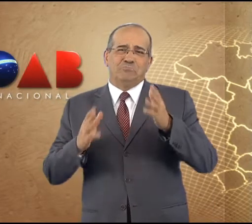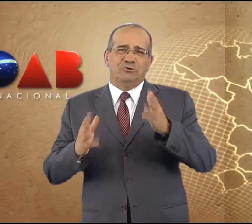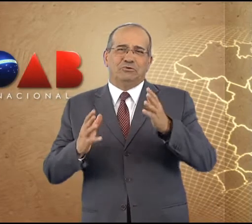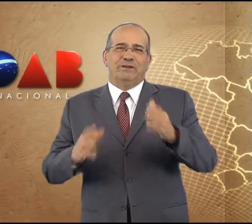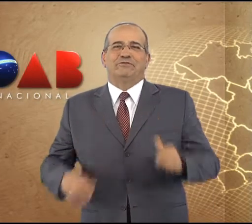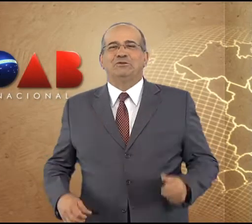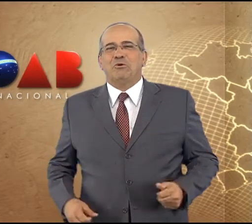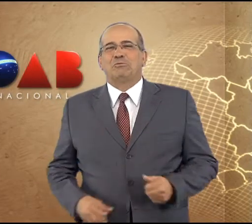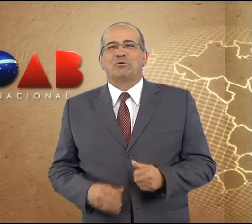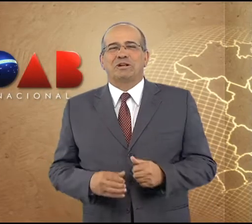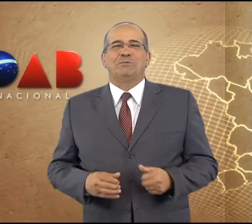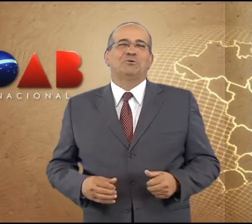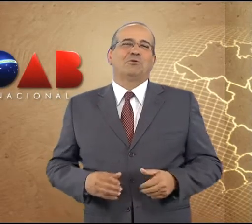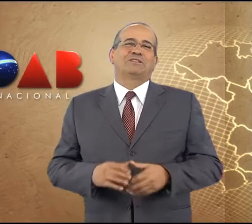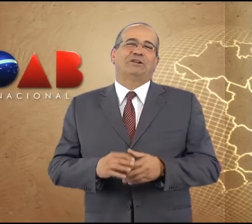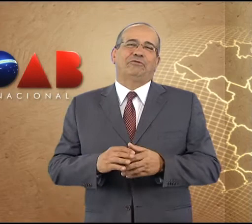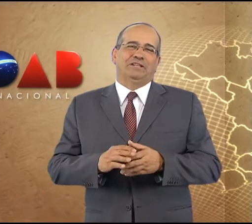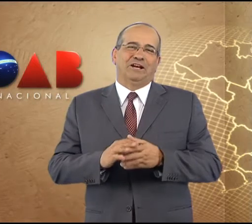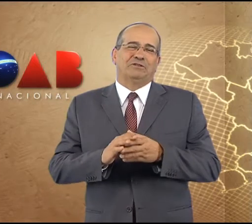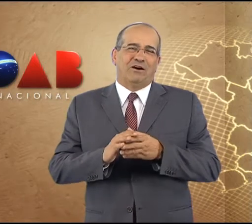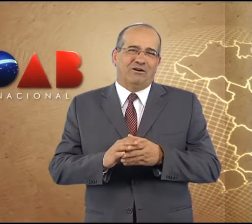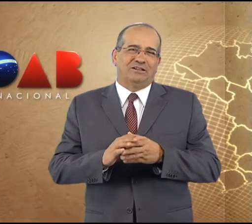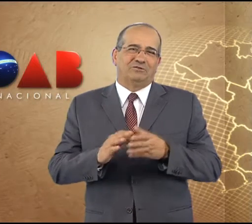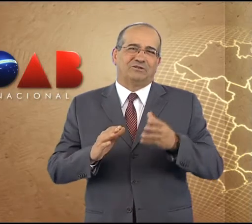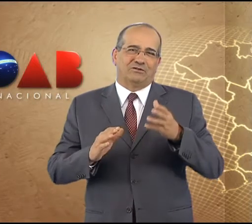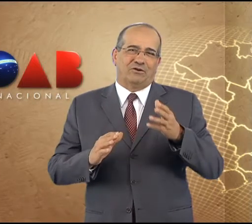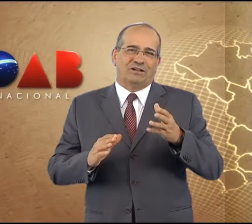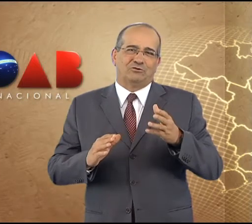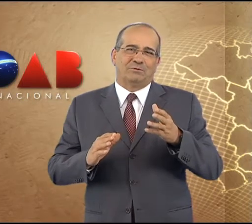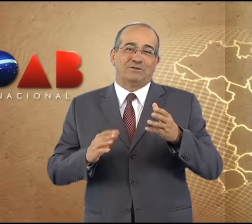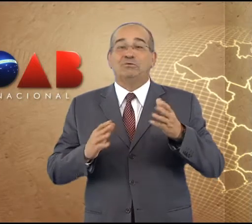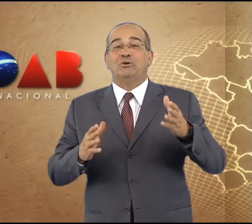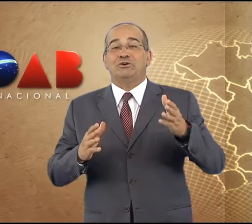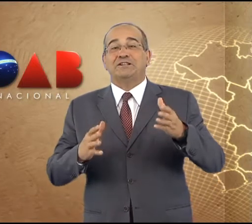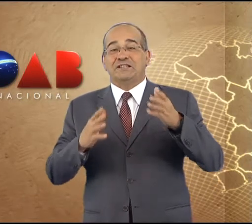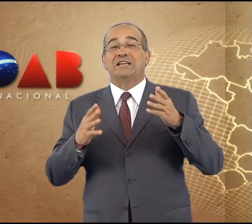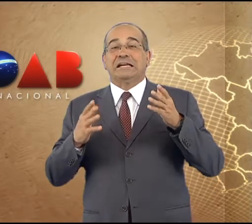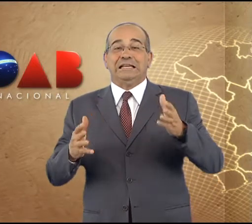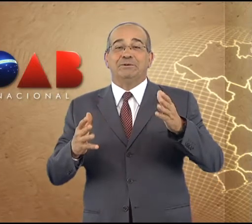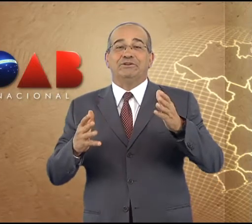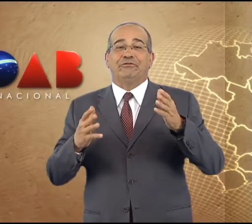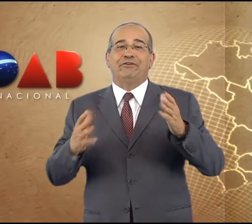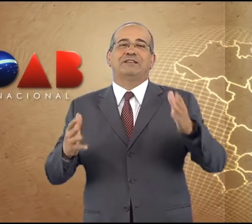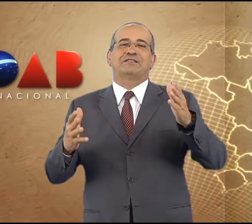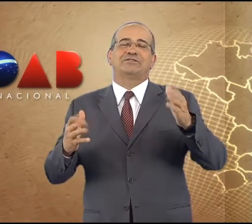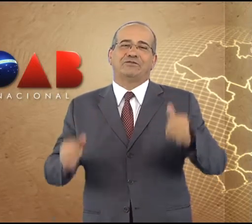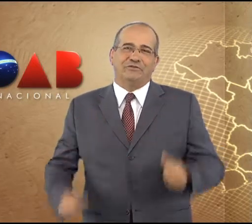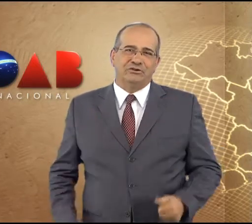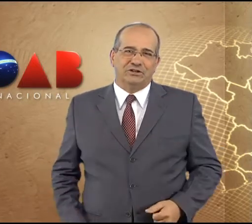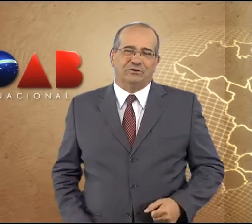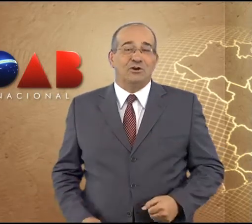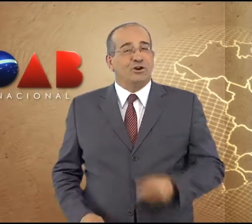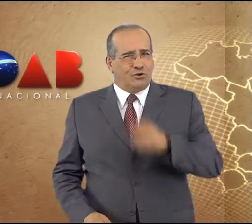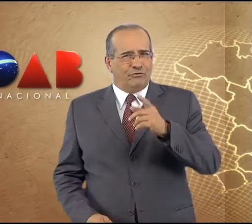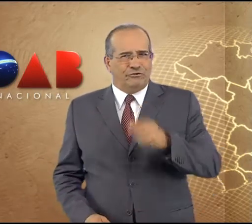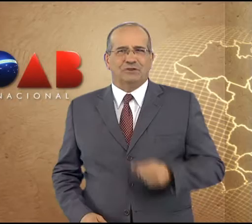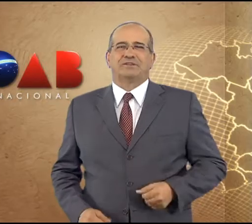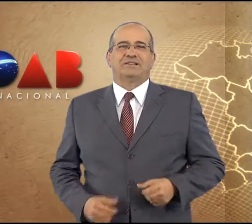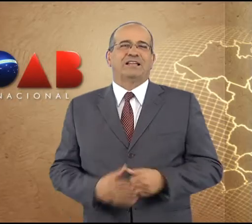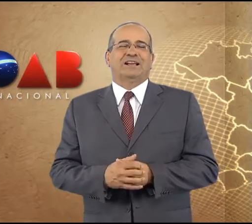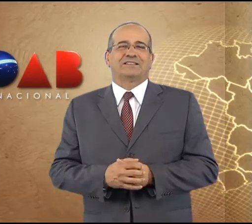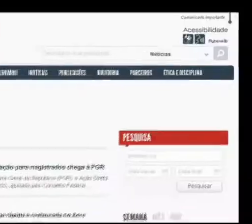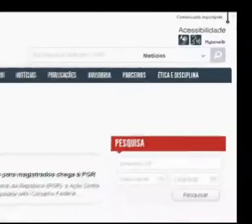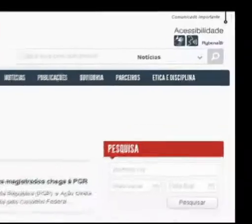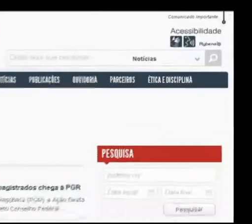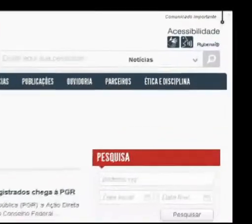Olá, seja muito bem-vindo ao programa do Conselho Federal da Ordem dos Advogados do Brasil, que hoje está em clima de festas de fim de ano. Confira